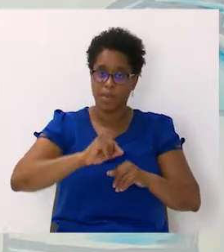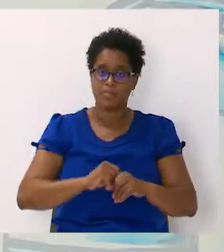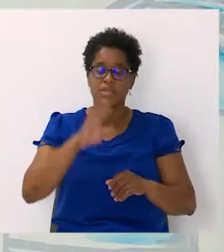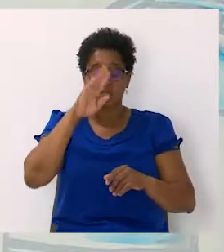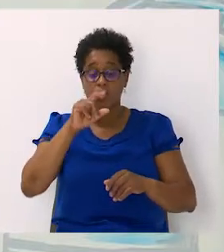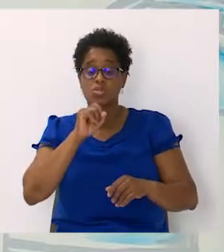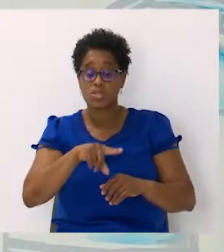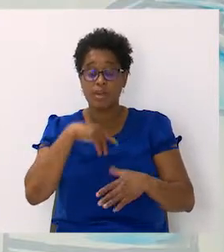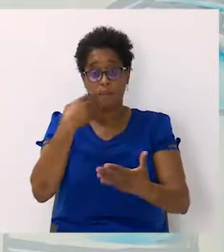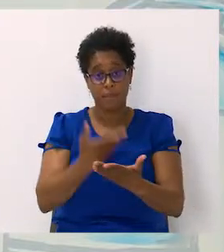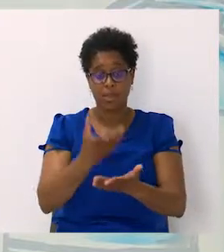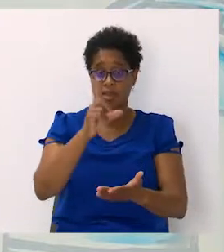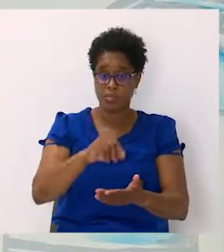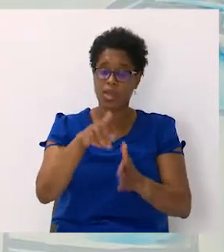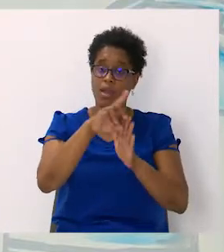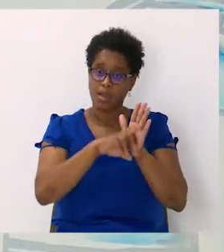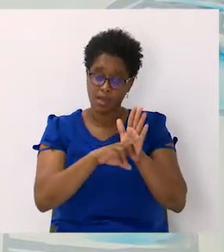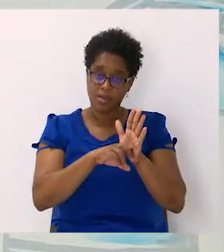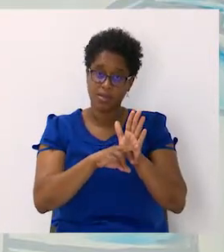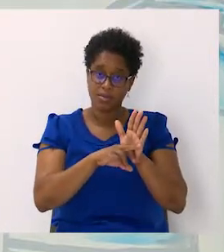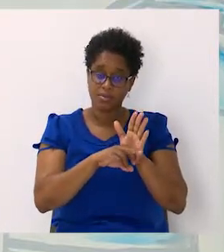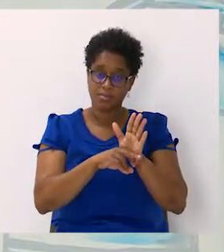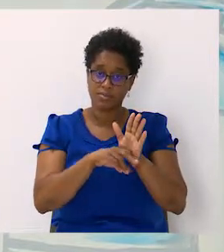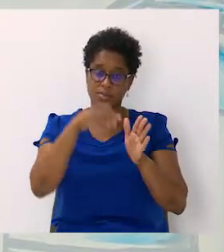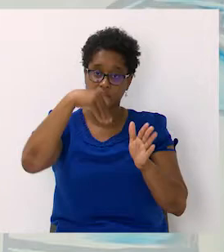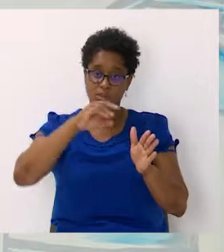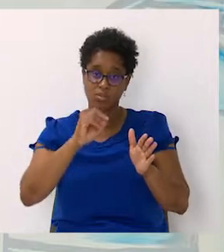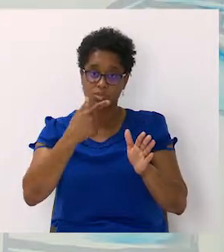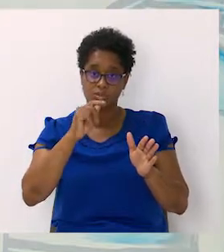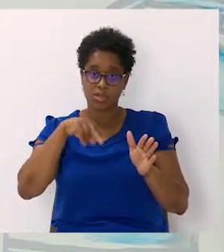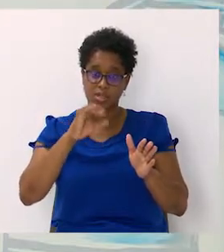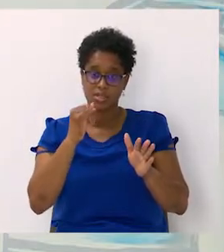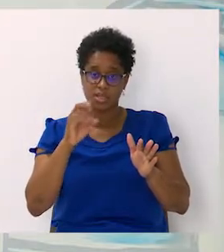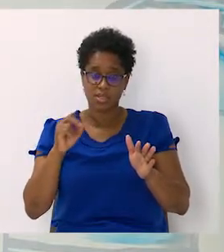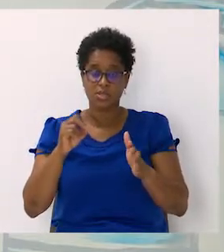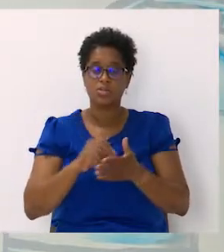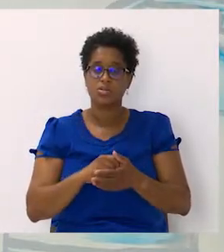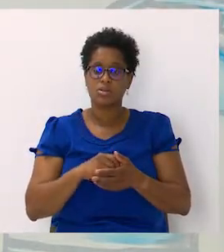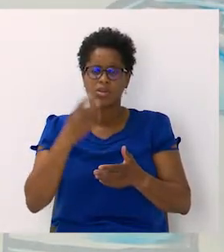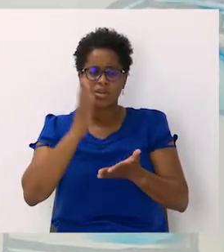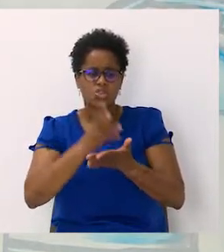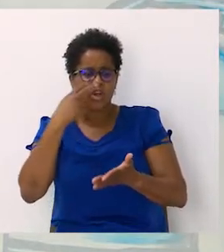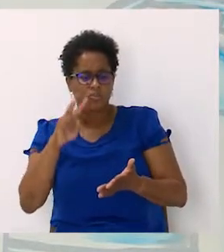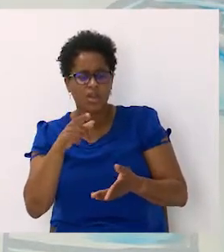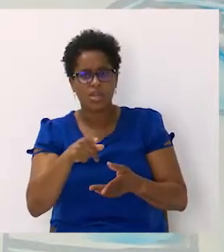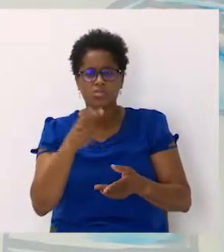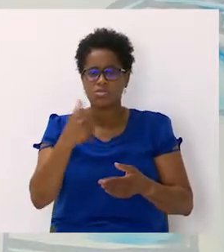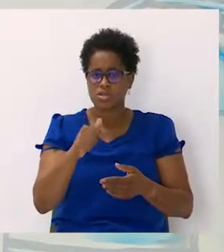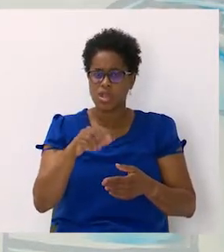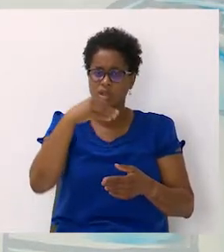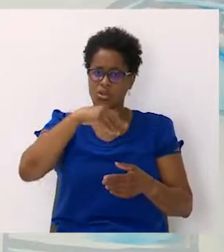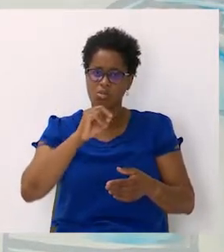Também, se é possível, aplica-se a regra de potenciação no denominador. Basta ver que aqui estamos